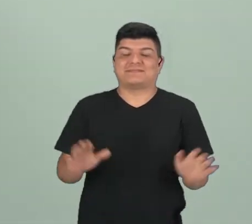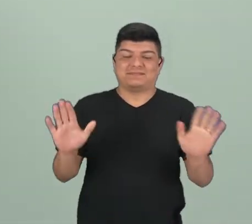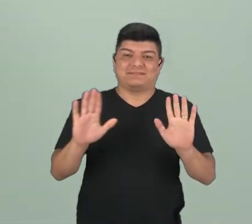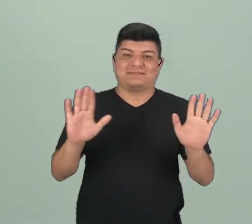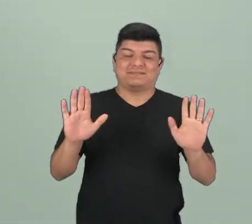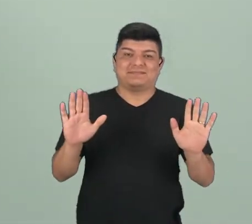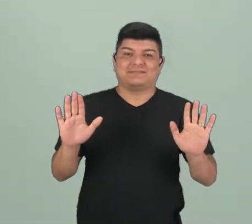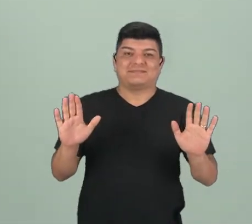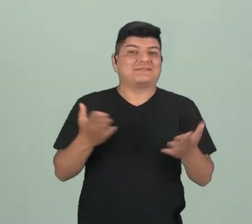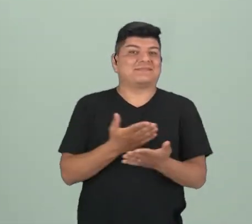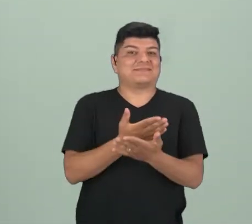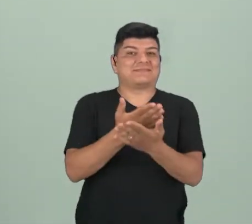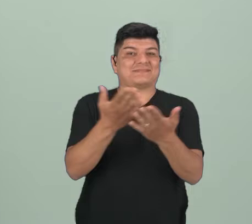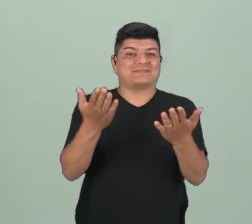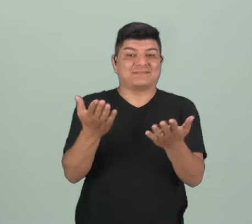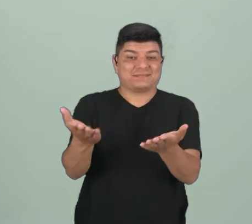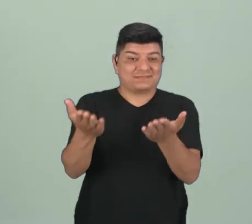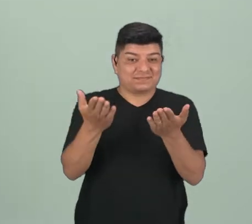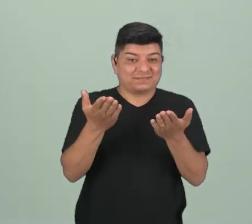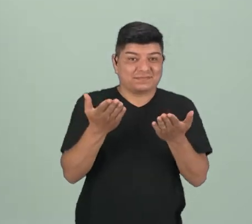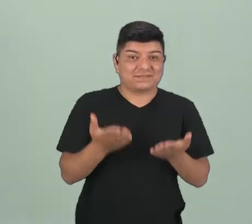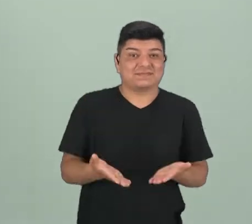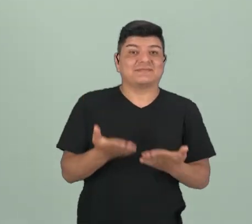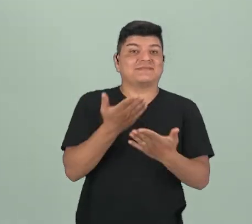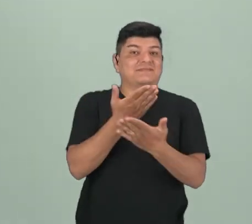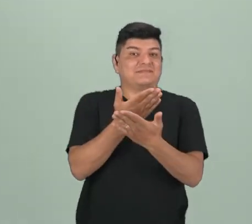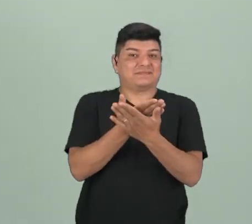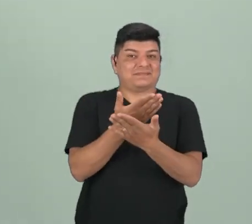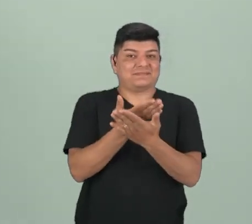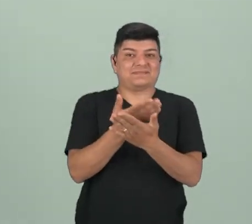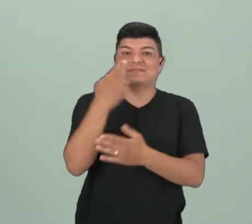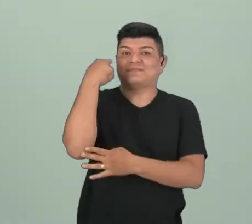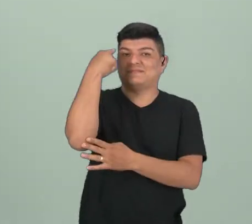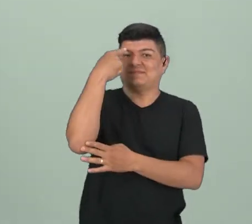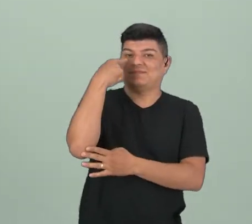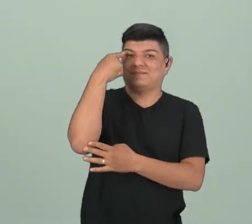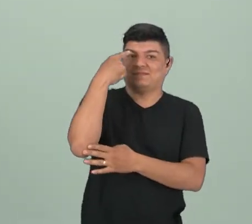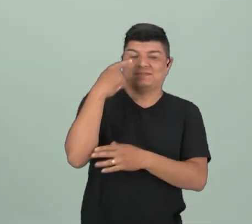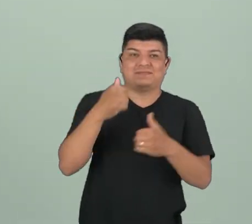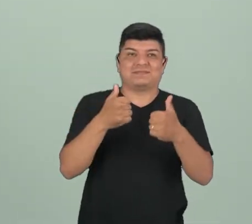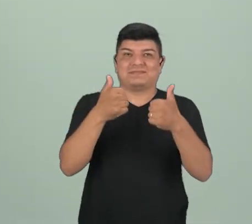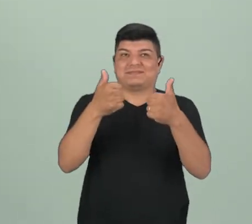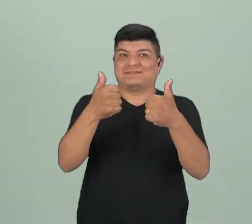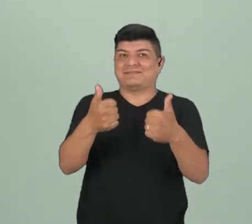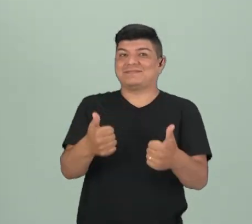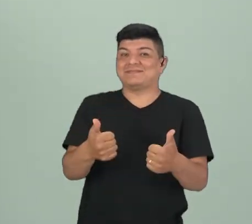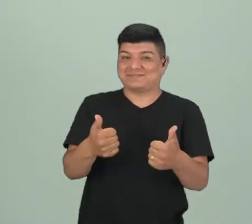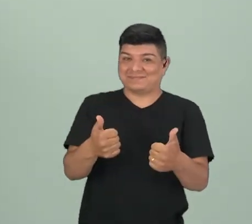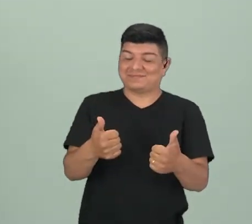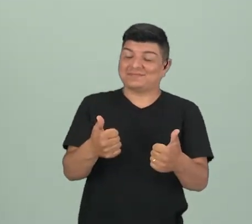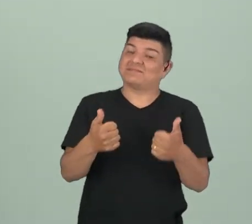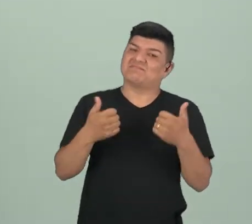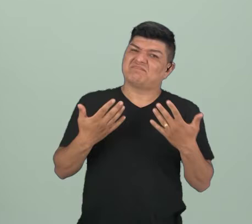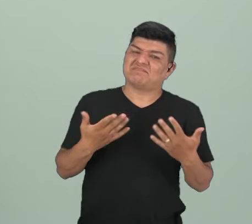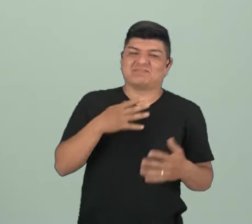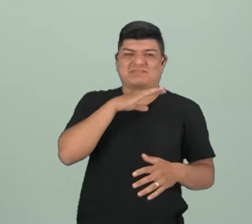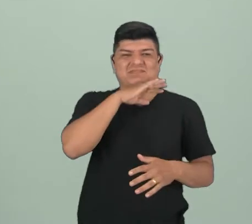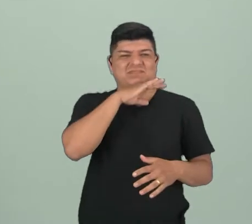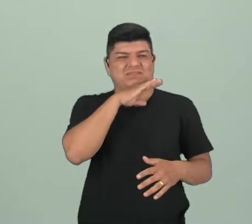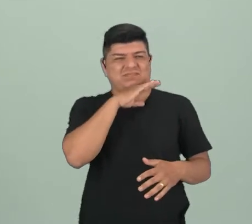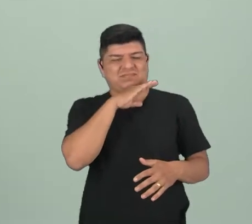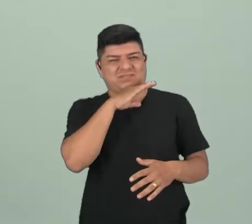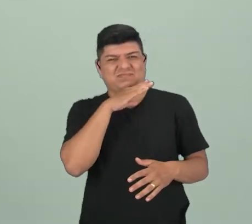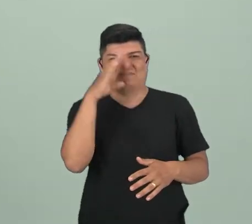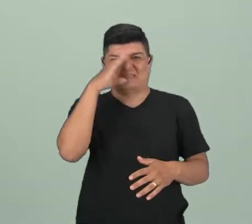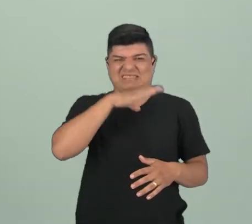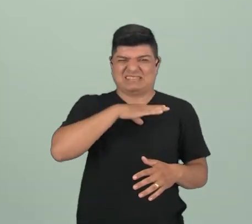Hola chicos y chicas, sean bienvenidos a mais una clase de español. ¿Qué tal? ¿Todo bien? ¿Está bien? Regular? Mediano? Mal?